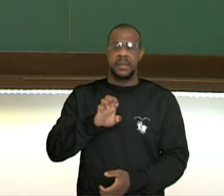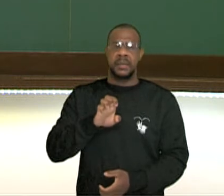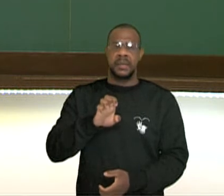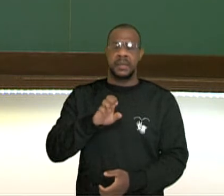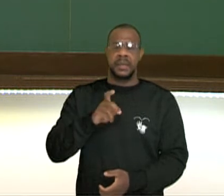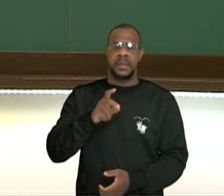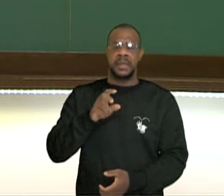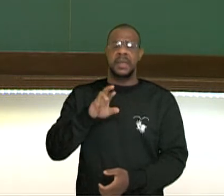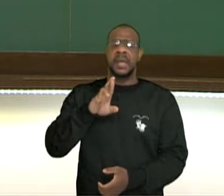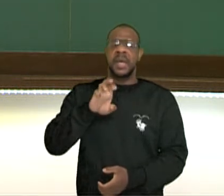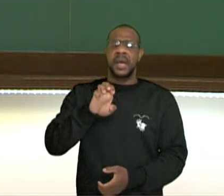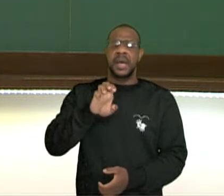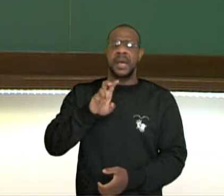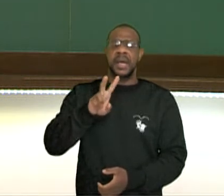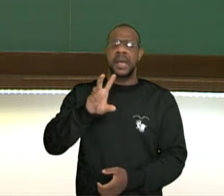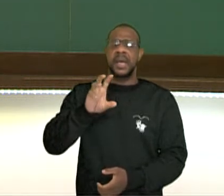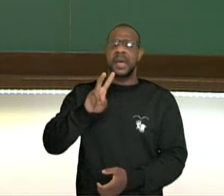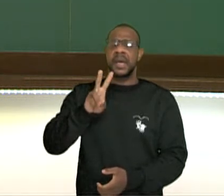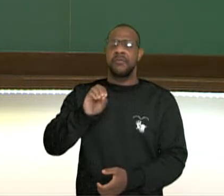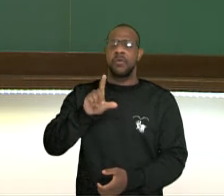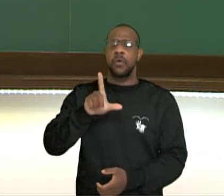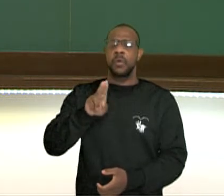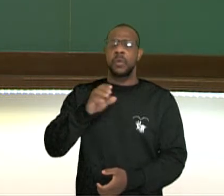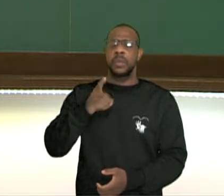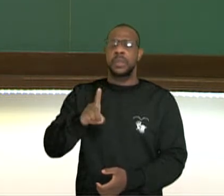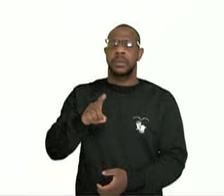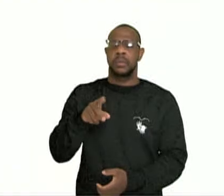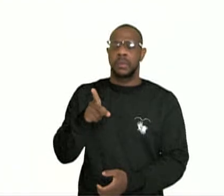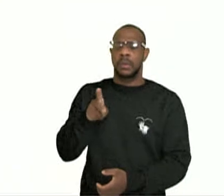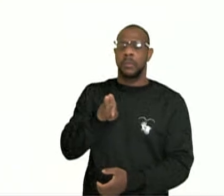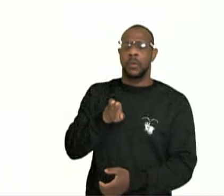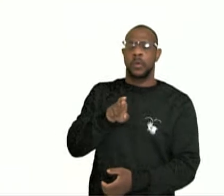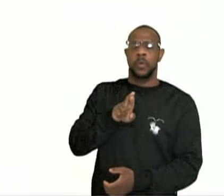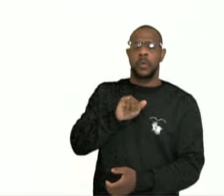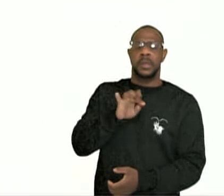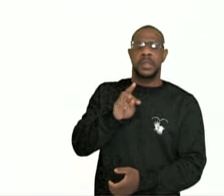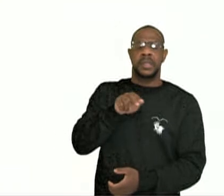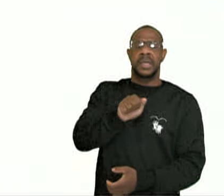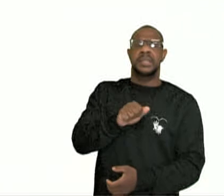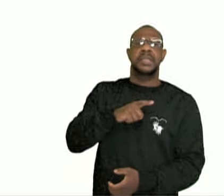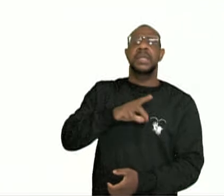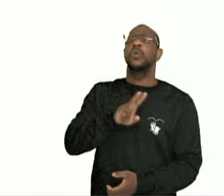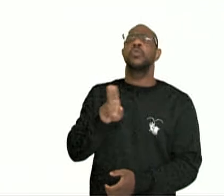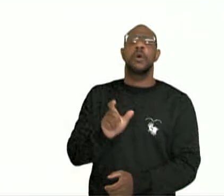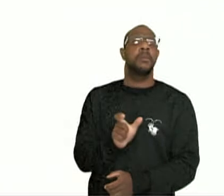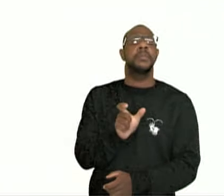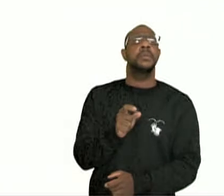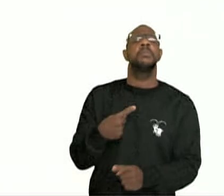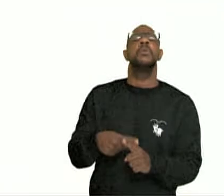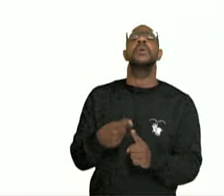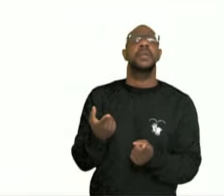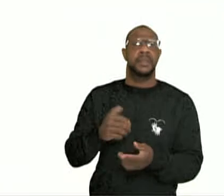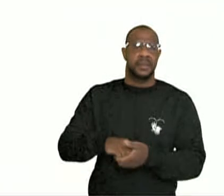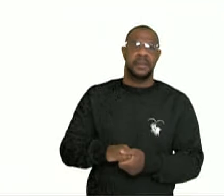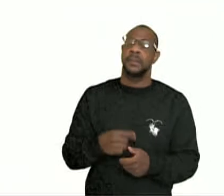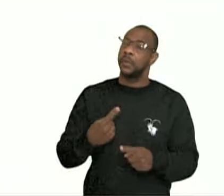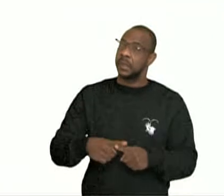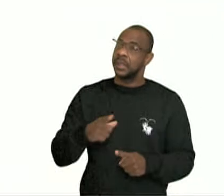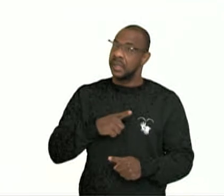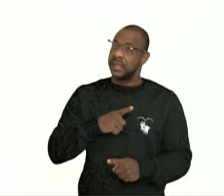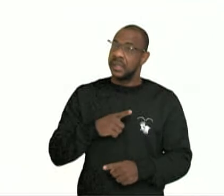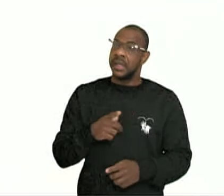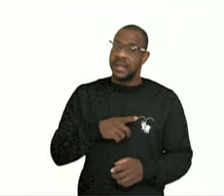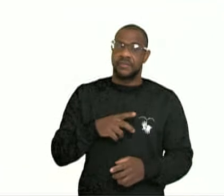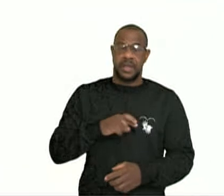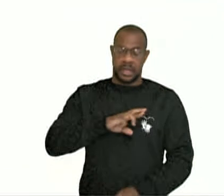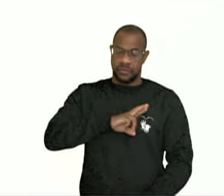esse nome? Trago aqui a resposta para vocês. A Inglaterra, no século XVII, ela era religiosamente dividida.